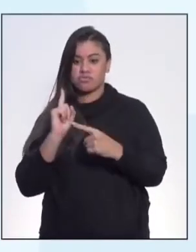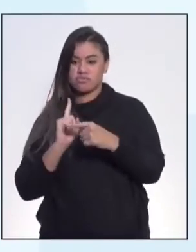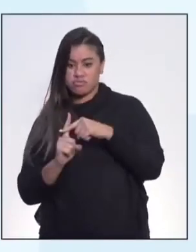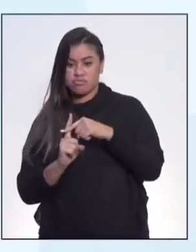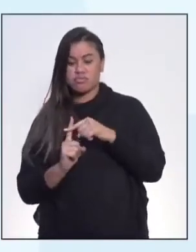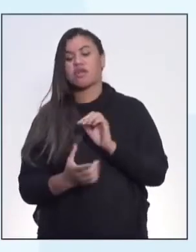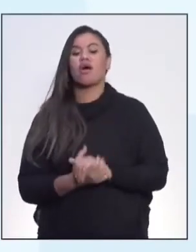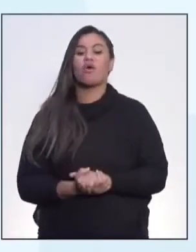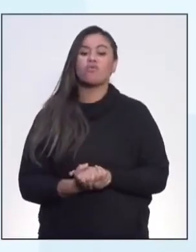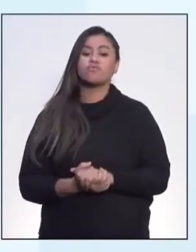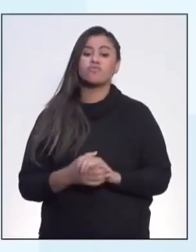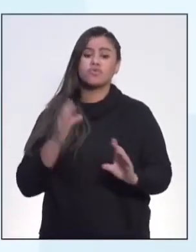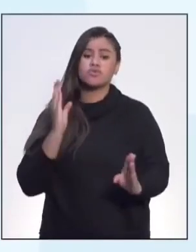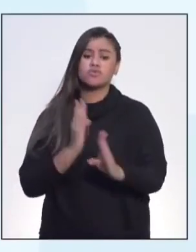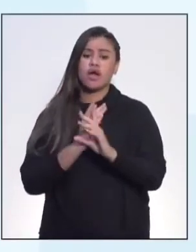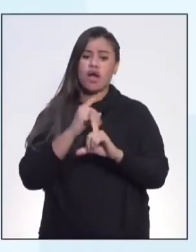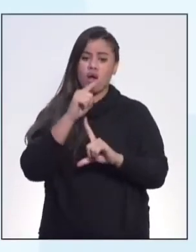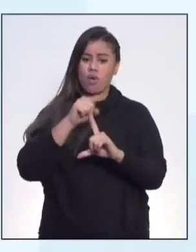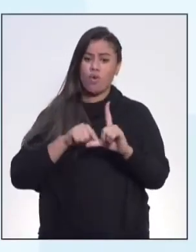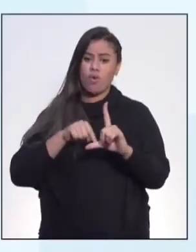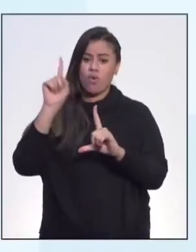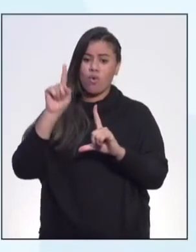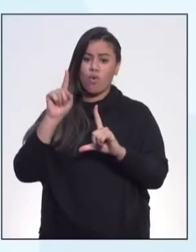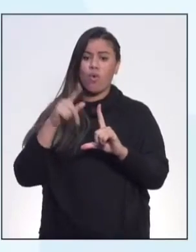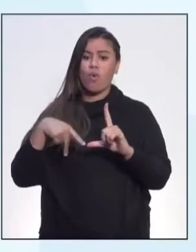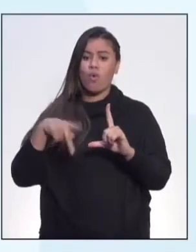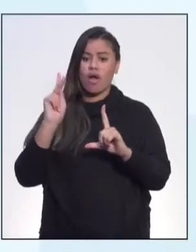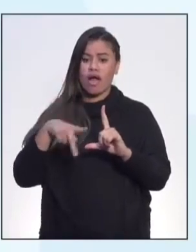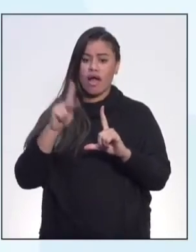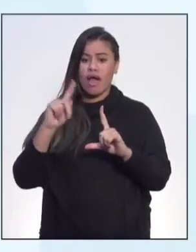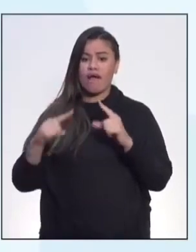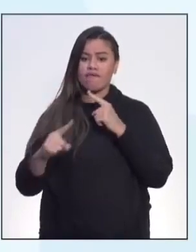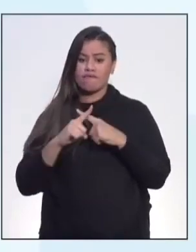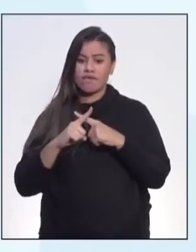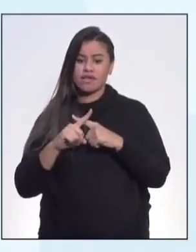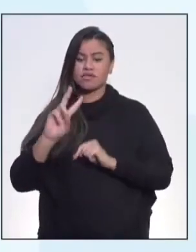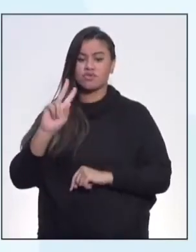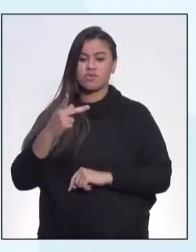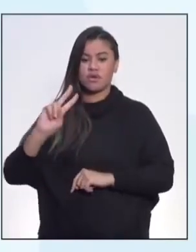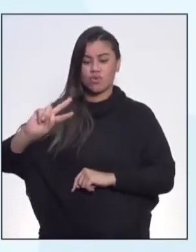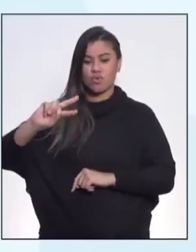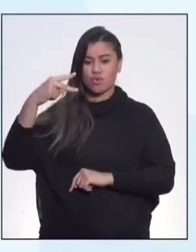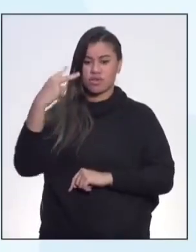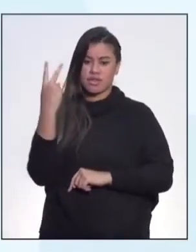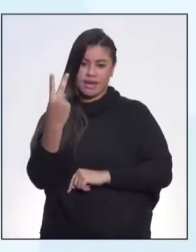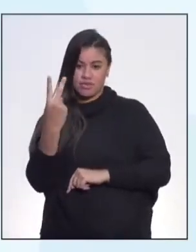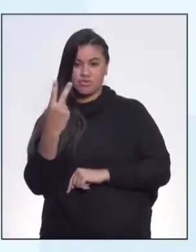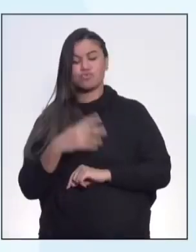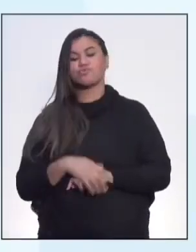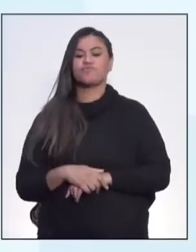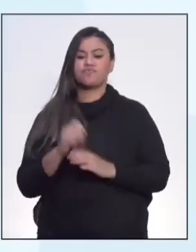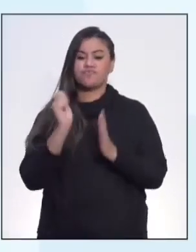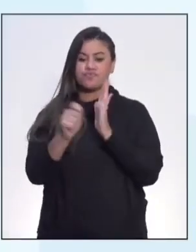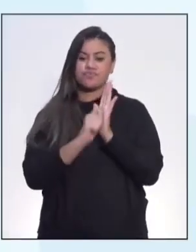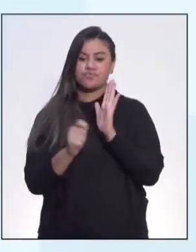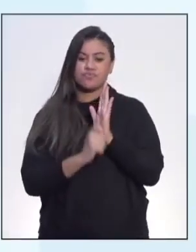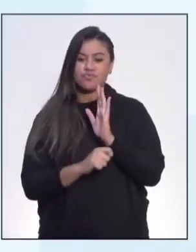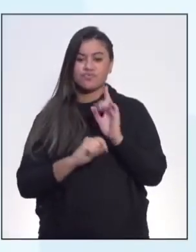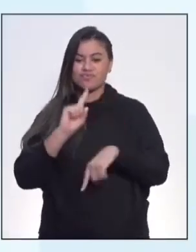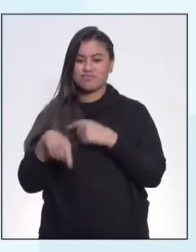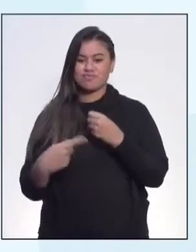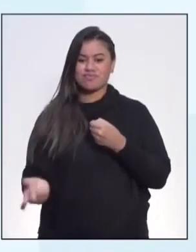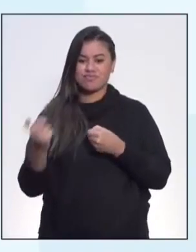achar onde cruza o eixo Y? O número K, que é o número da frente, vezes o valor do H elevado ao quadrado. Anota para mim e a